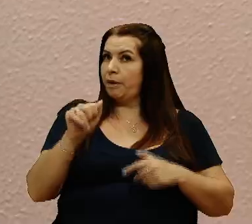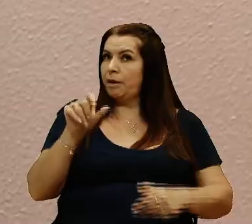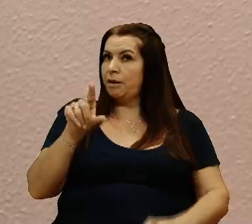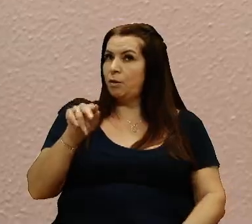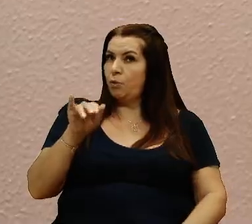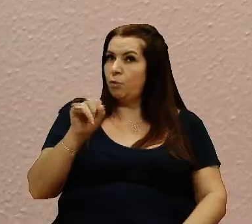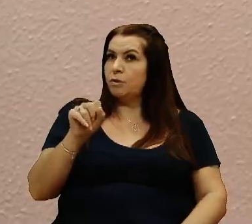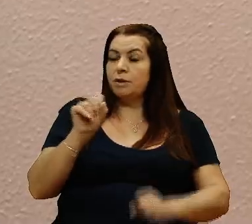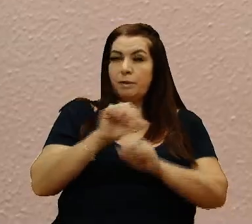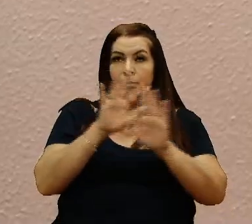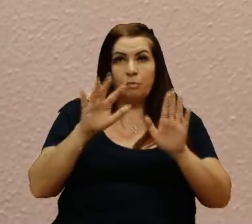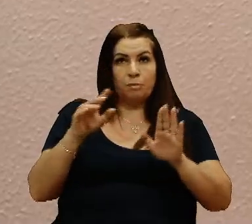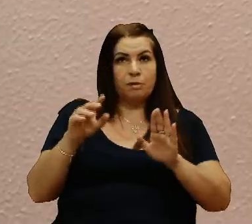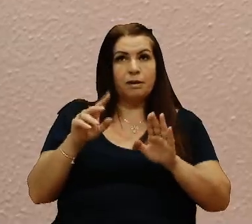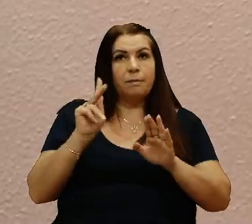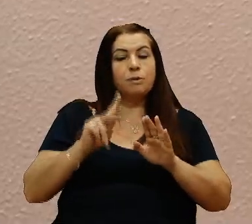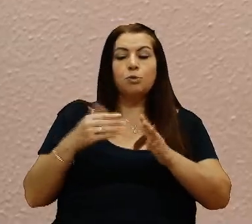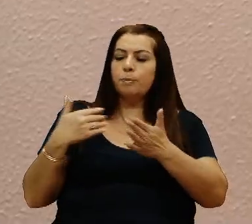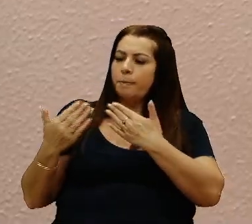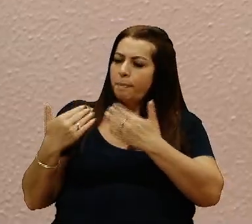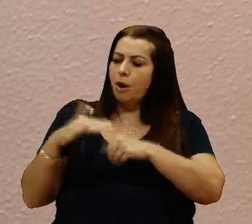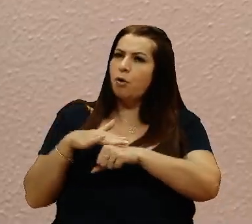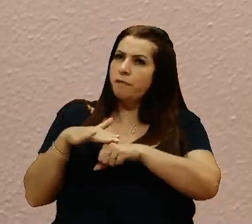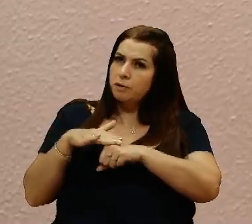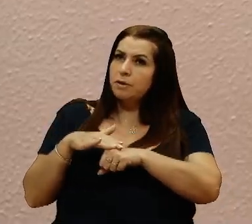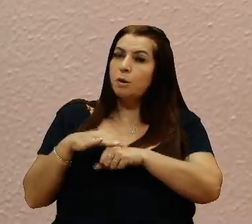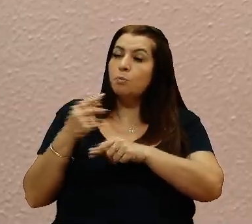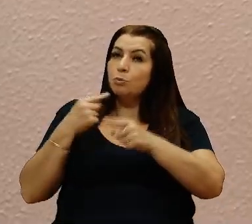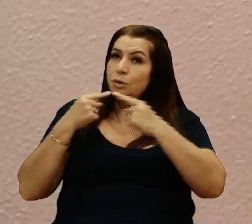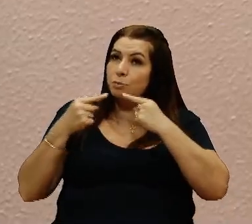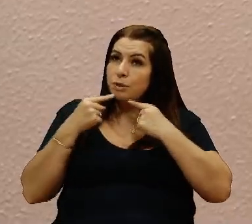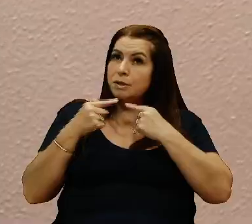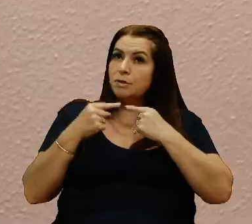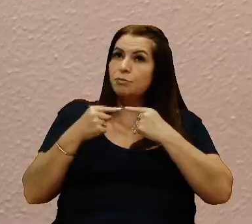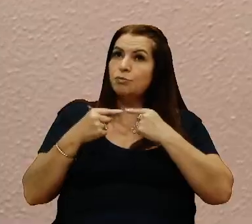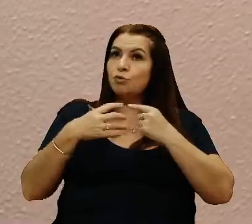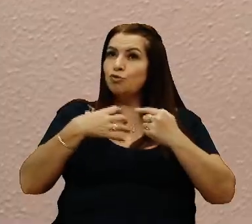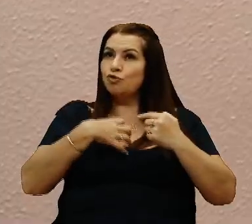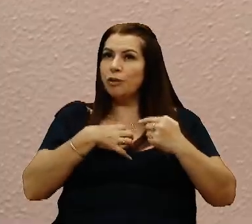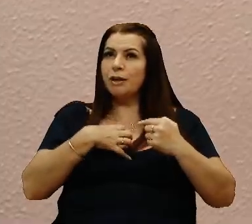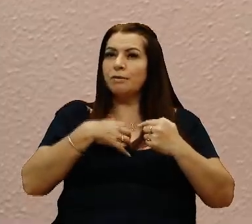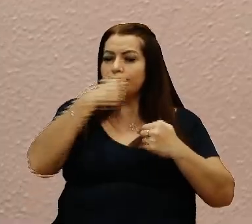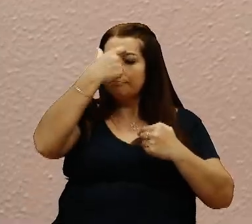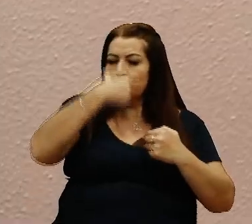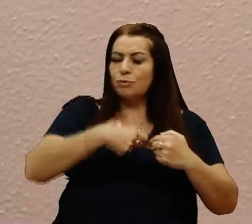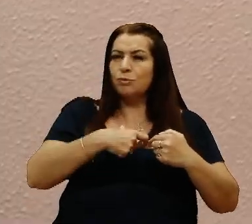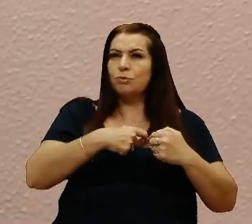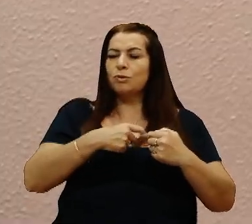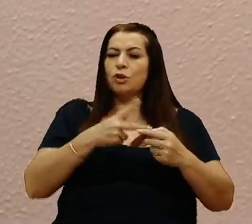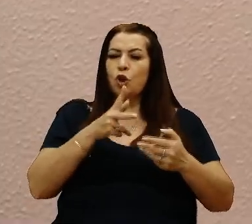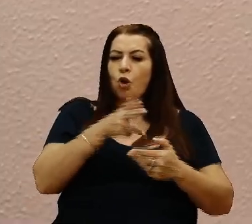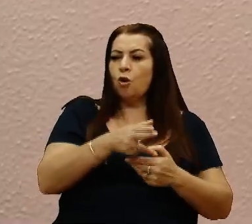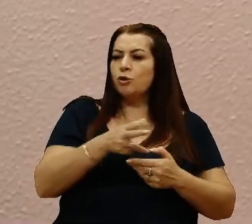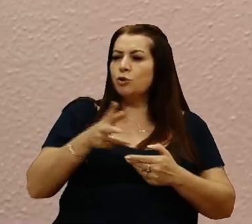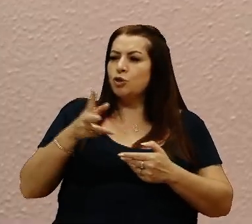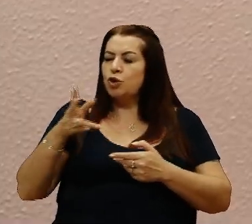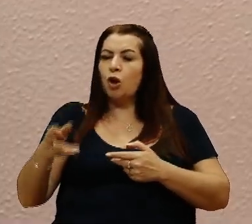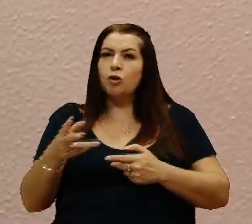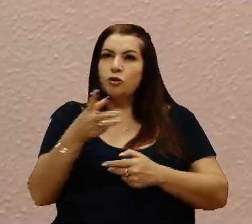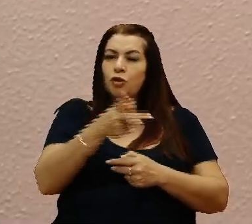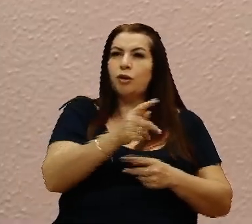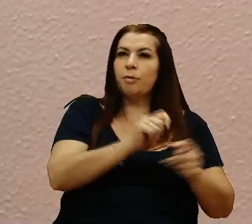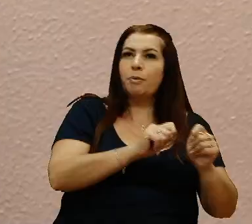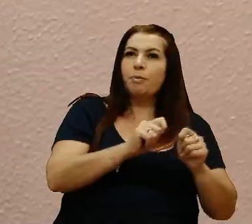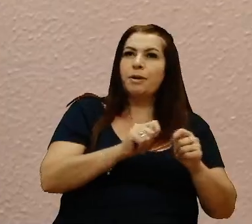ela era uma pessoa do diálogo. Né? Muitas reclamações de posturas, de discursos, de cortes, de enxugar o papel da